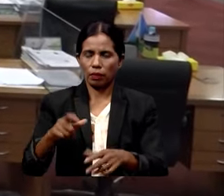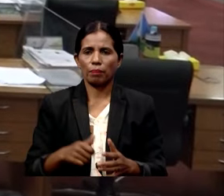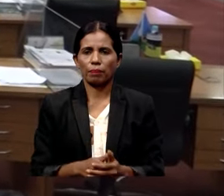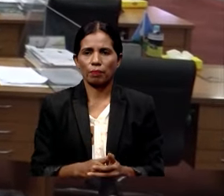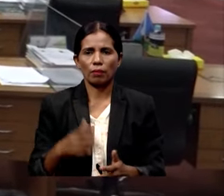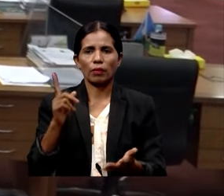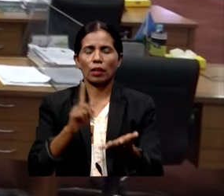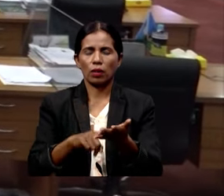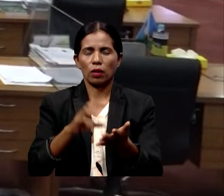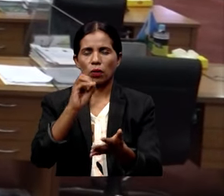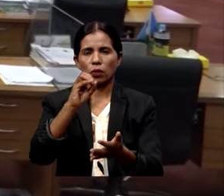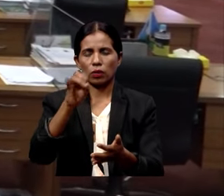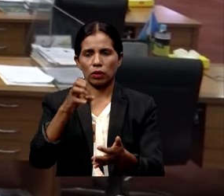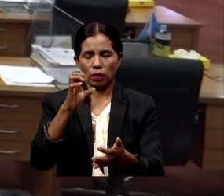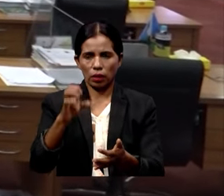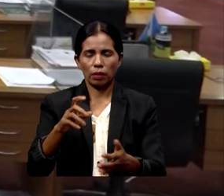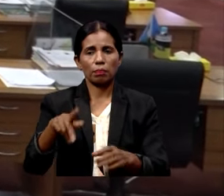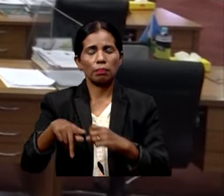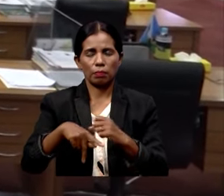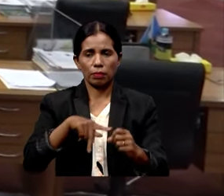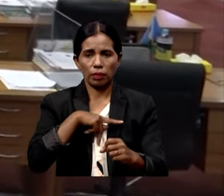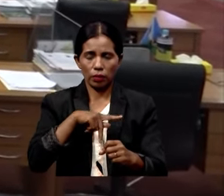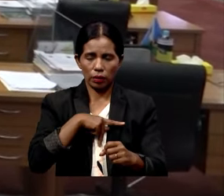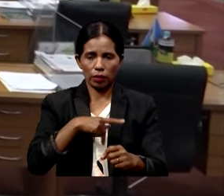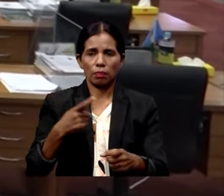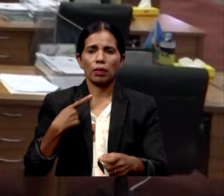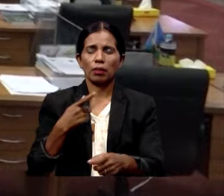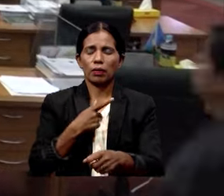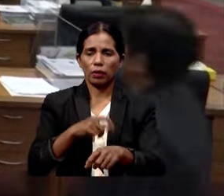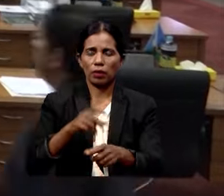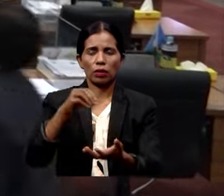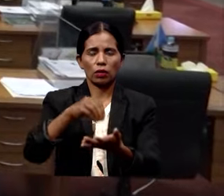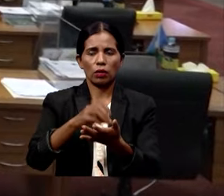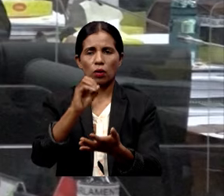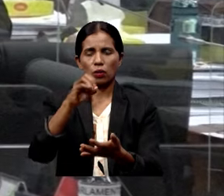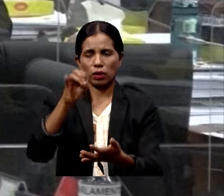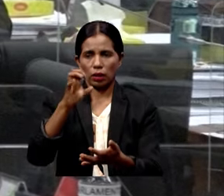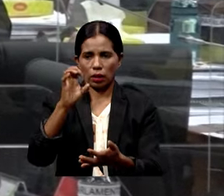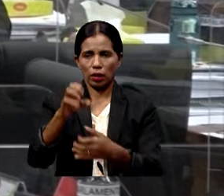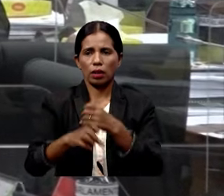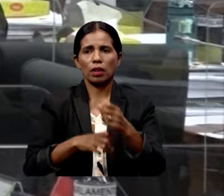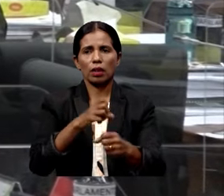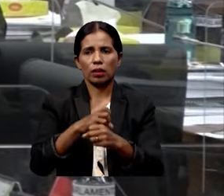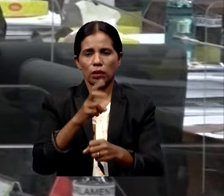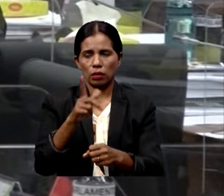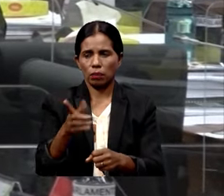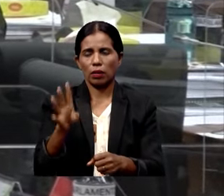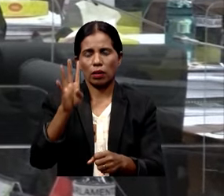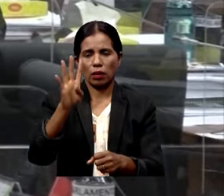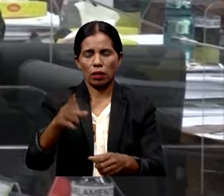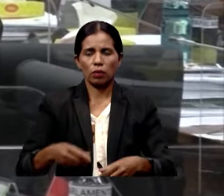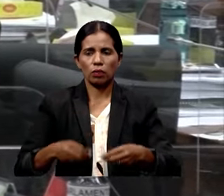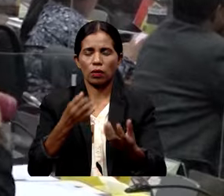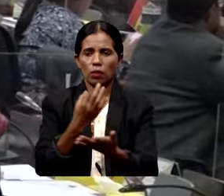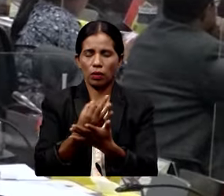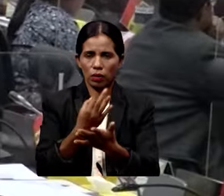da discussão orçamento privativo, o Parlamento Nacional propõe então em orçamento geral Estado tirar Rua Ruanul Resinhat ato for